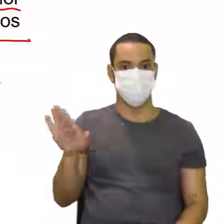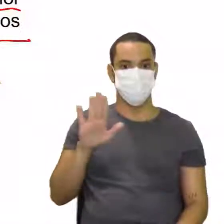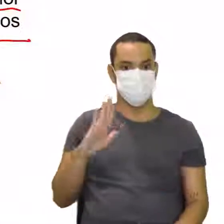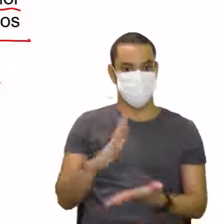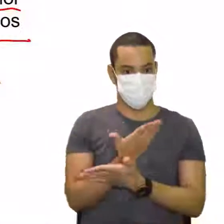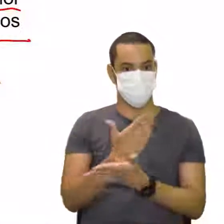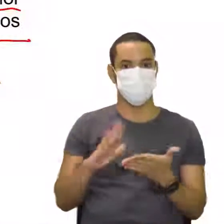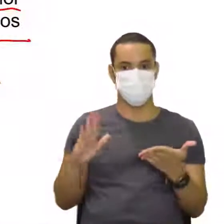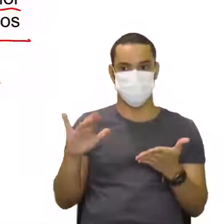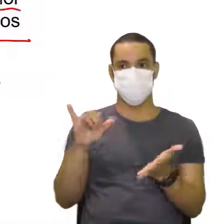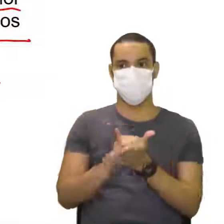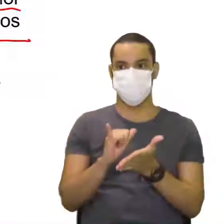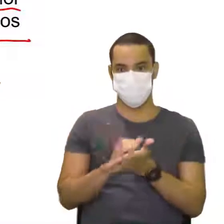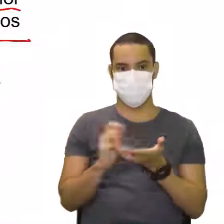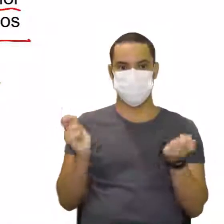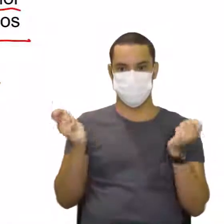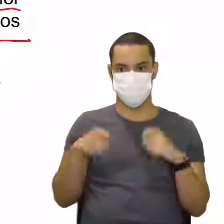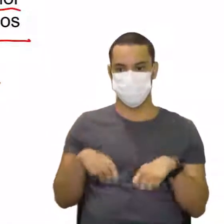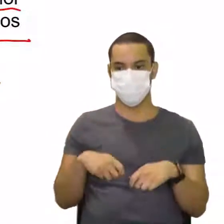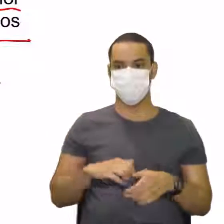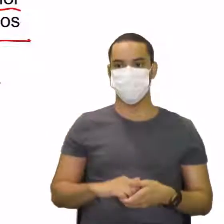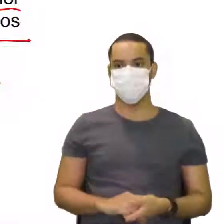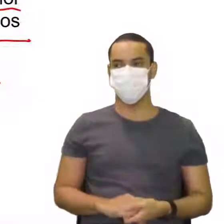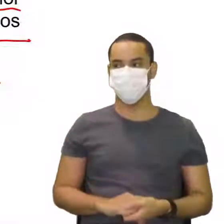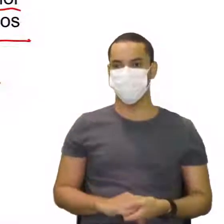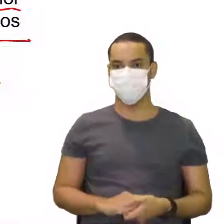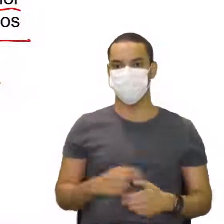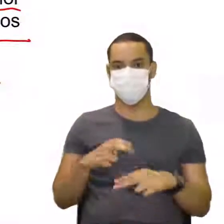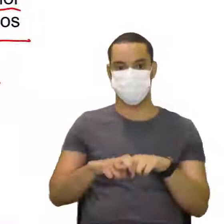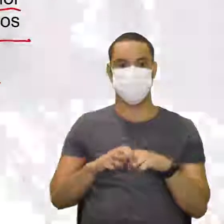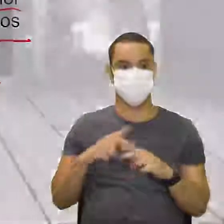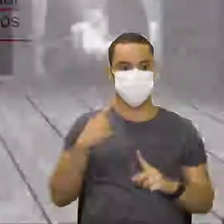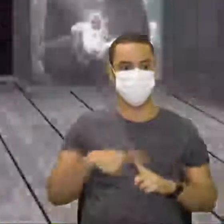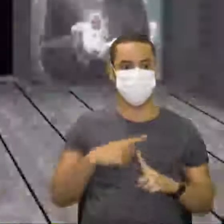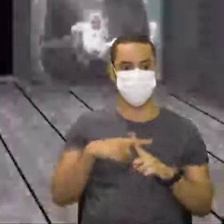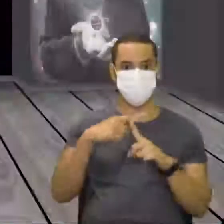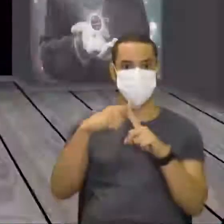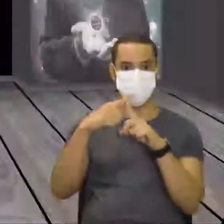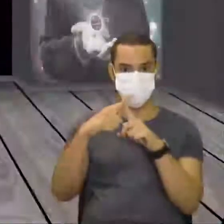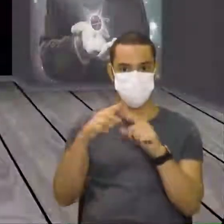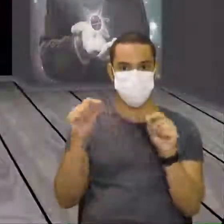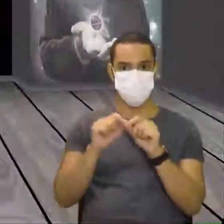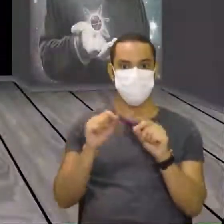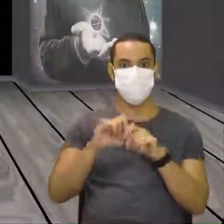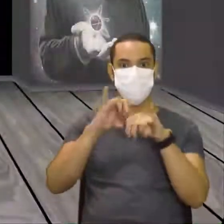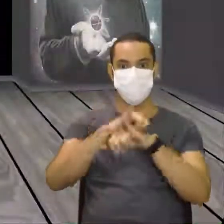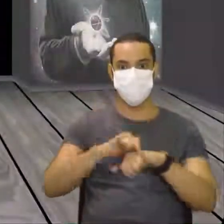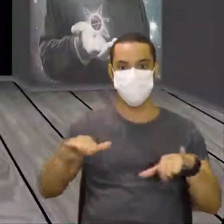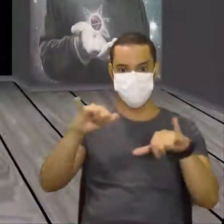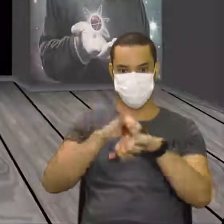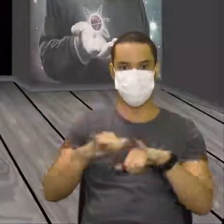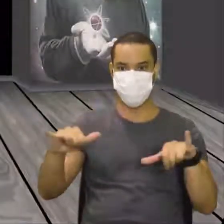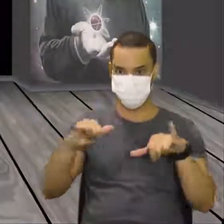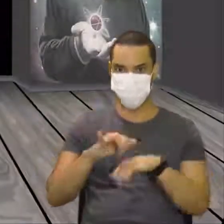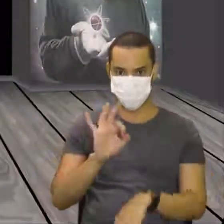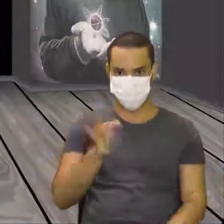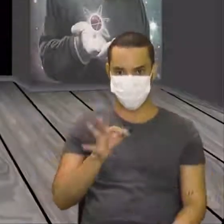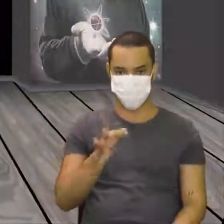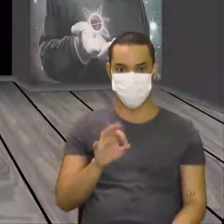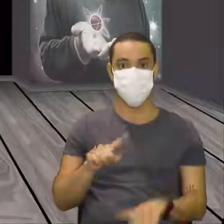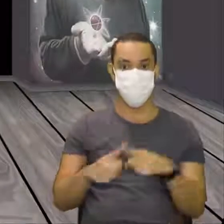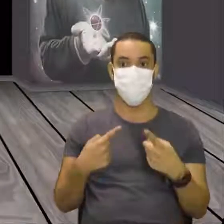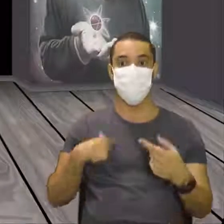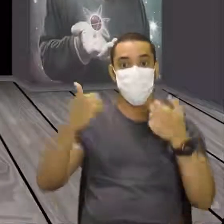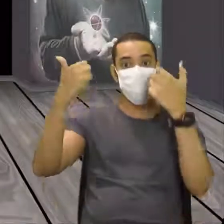alguns aplicativos, né, pessoal? E ele falando das vantagens, parece que eu estava fazendo uma propaganda de telefone móvel, né? Mas